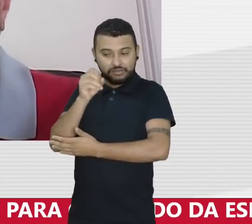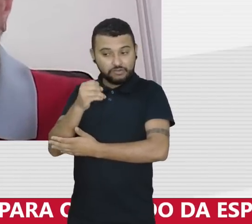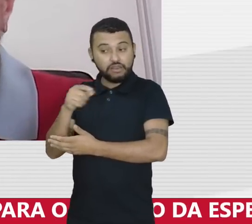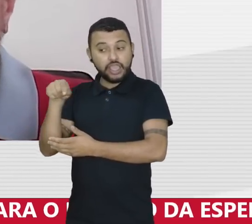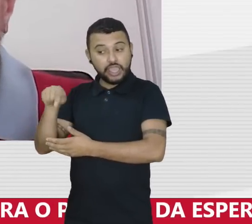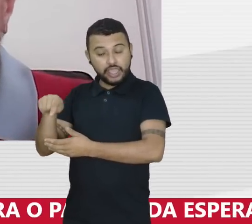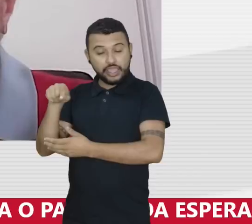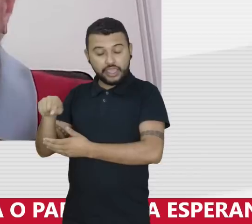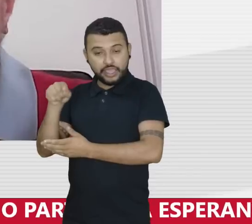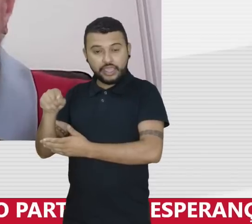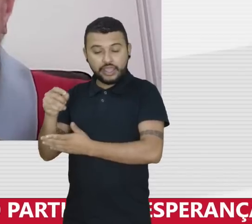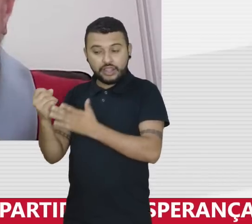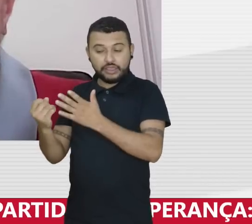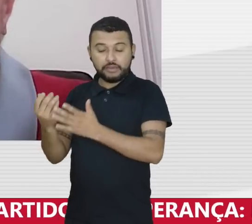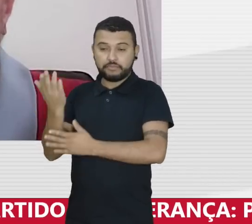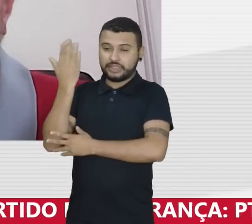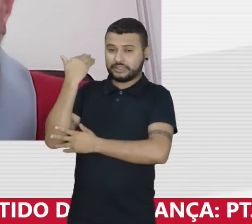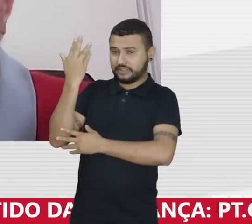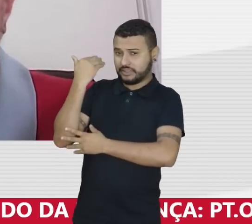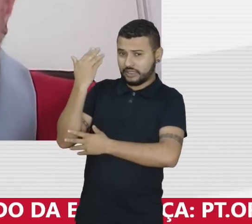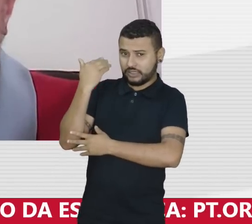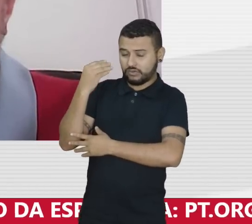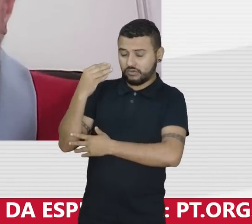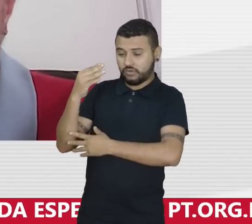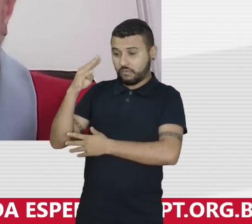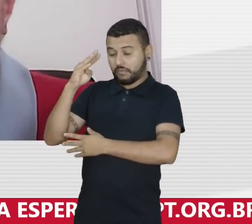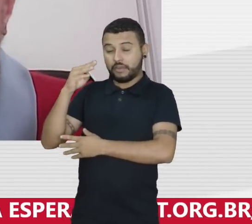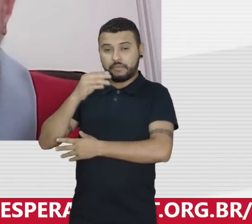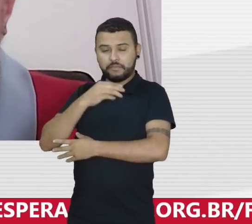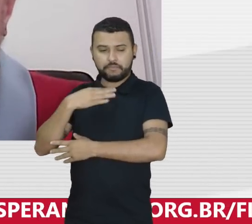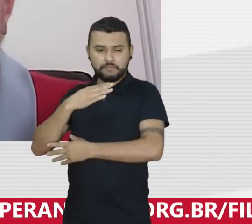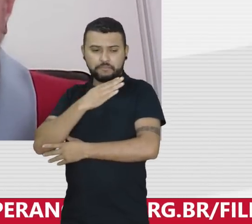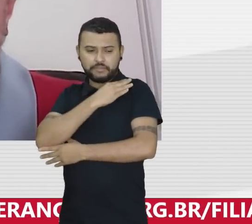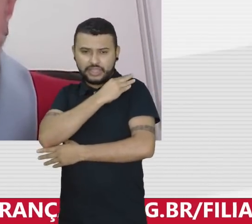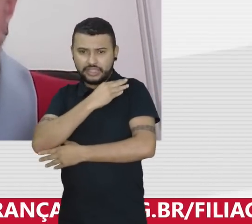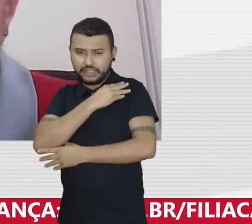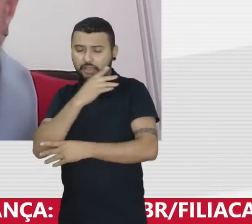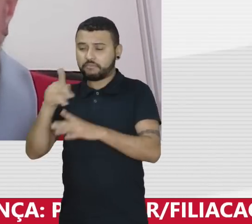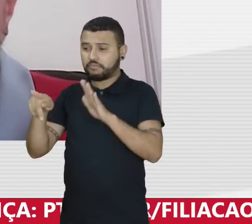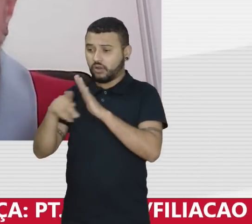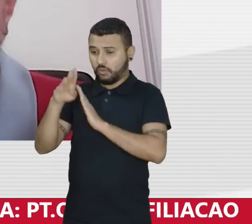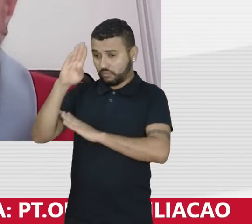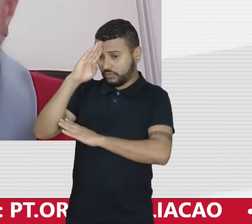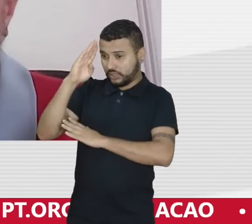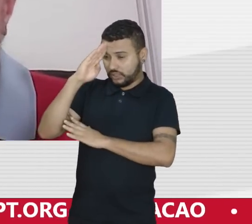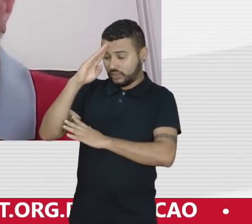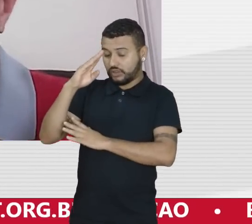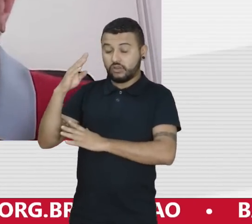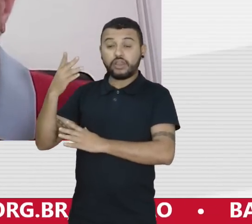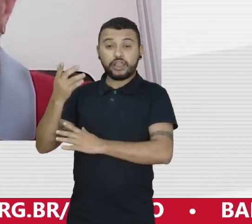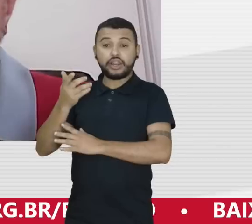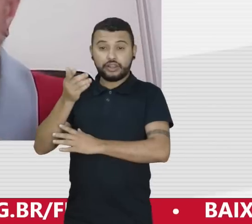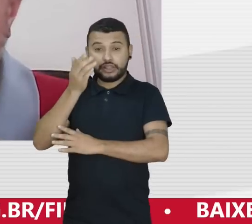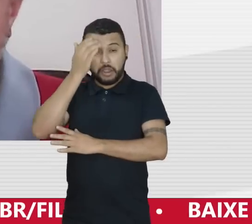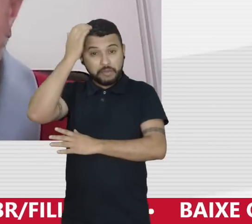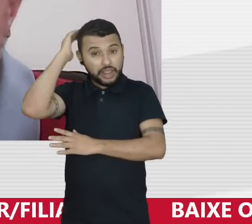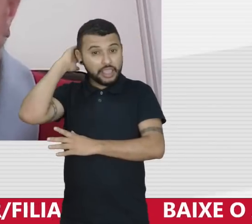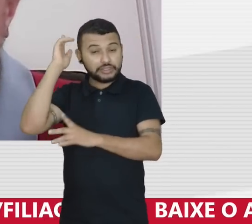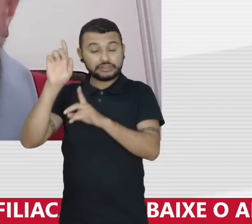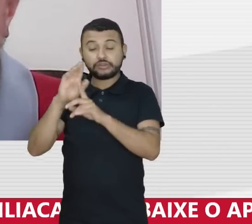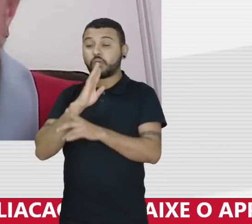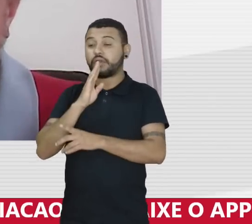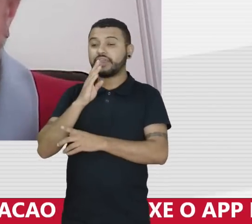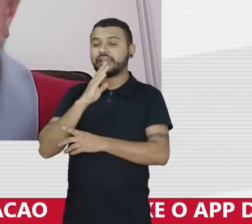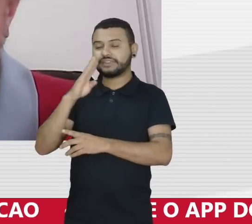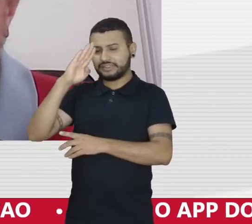foi interventor militar no Rio de Janeiro, na segurança pública, durante o governo Temer, ele sabe muito bem quem são